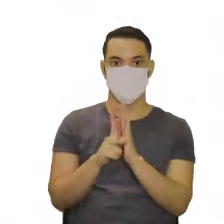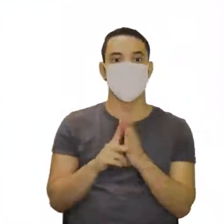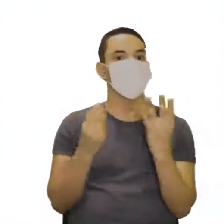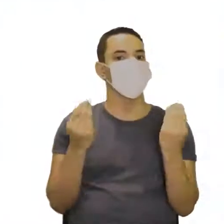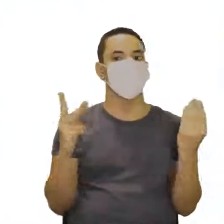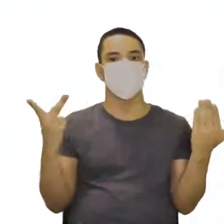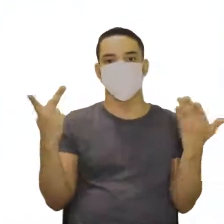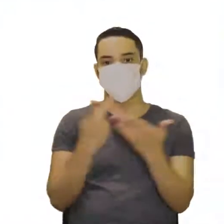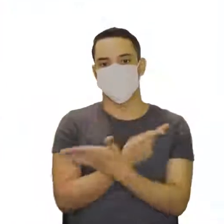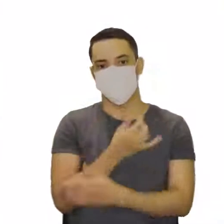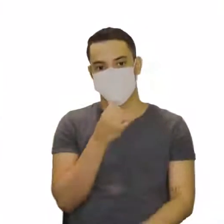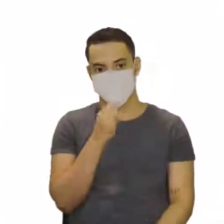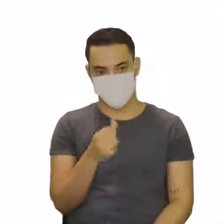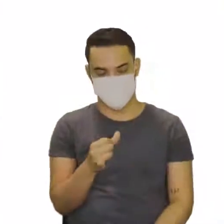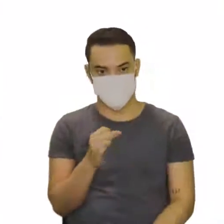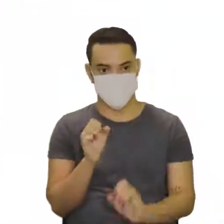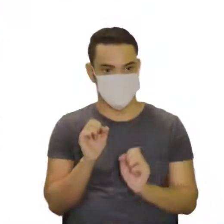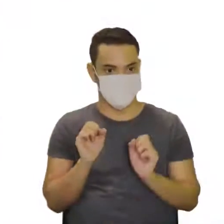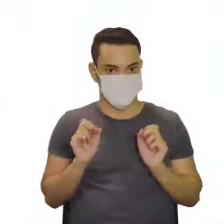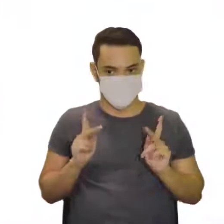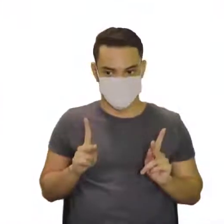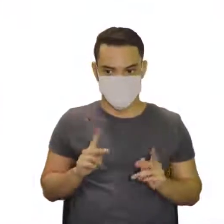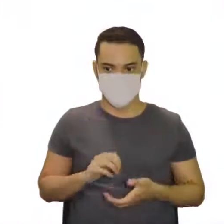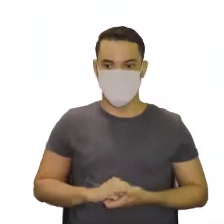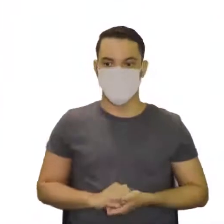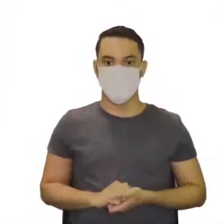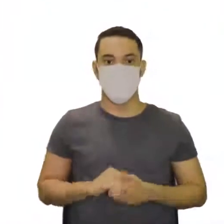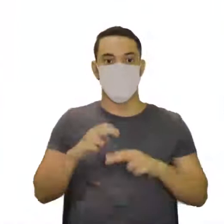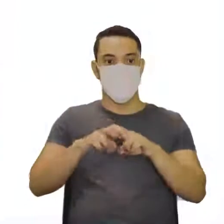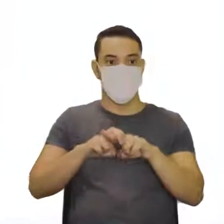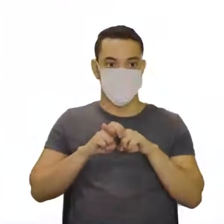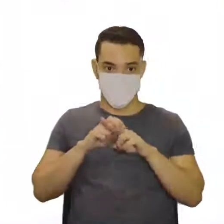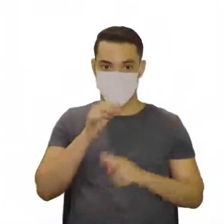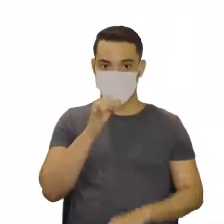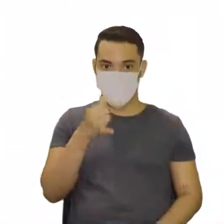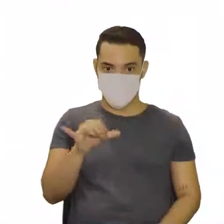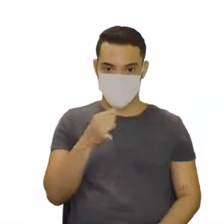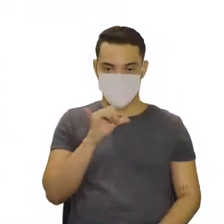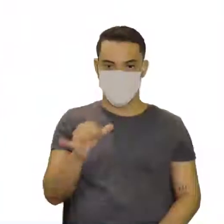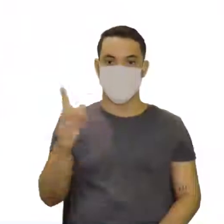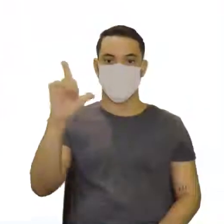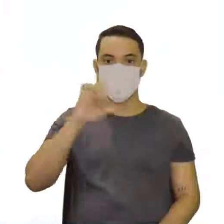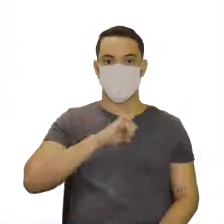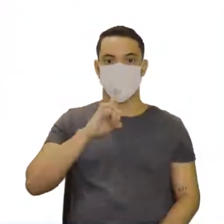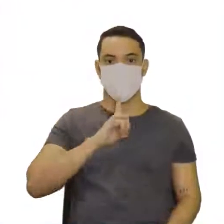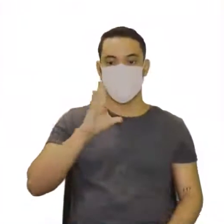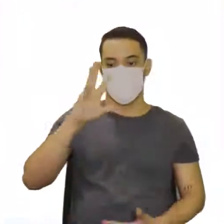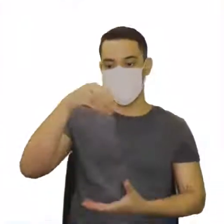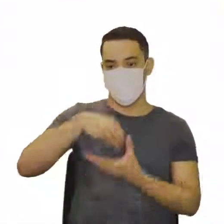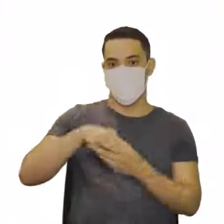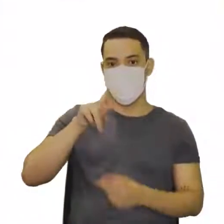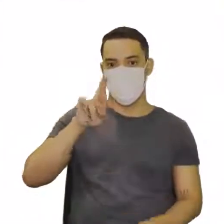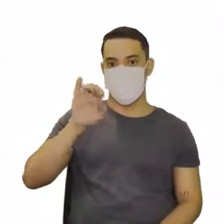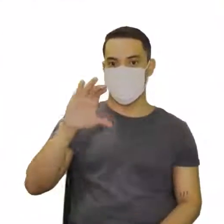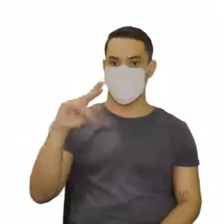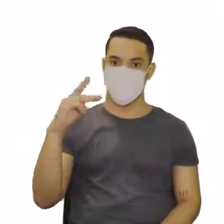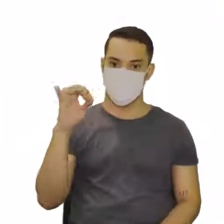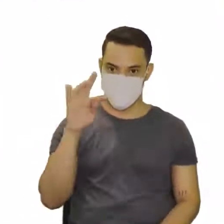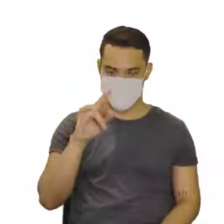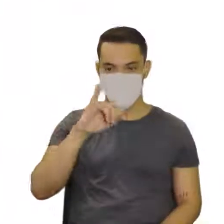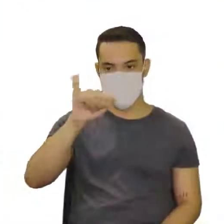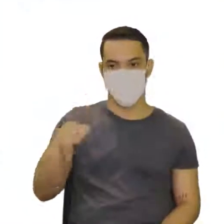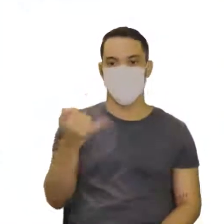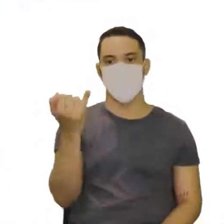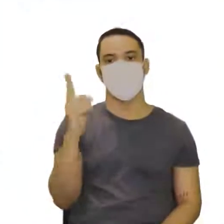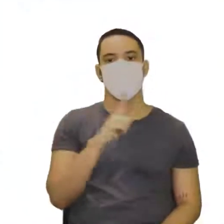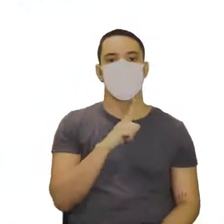da corrente elétrica, ok? Então, a energia lá que eu vou ter no receptor para ser aproveitada, ele vem da